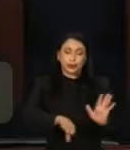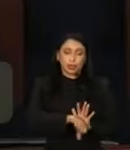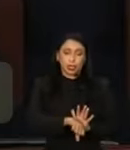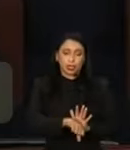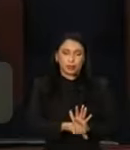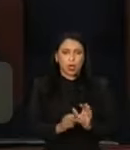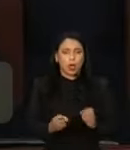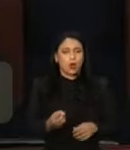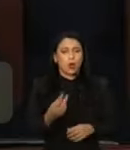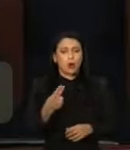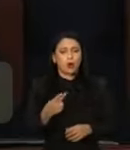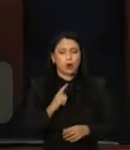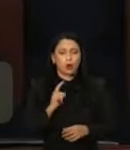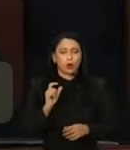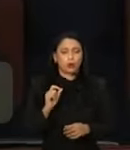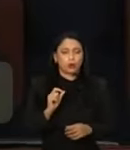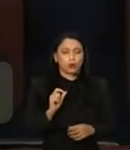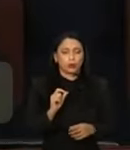o autor